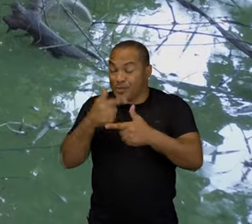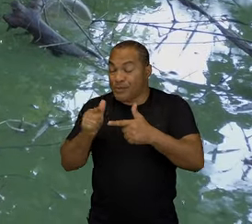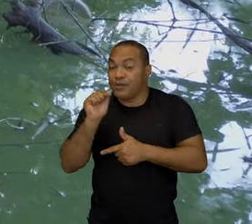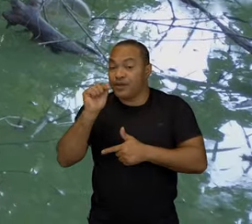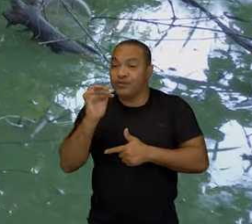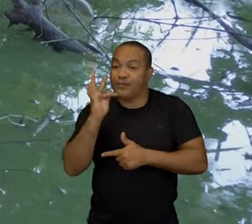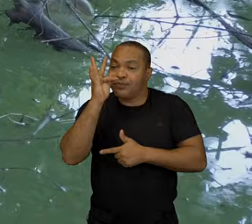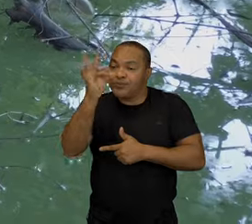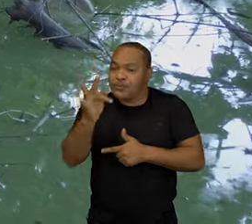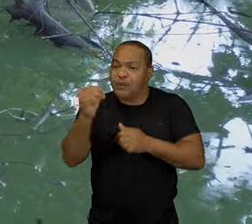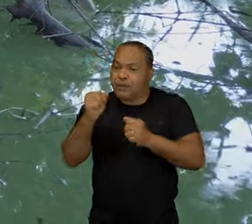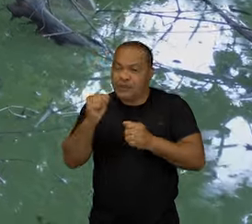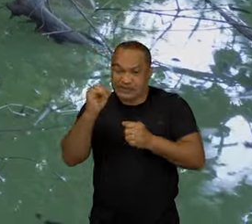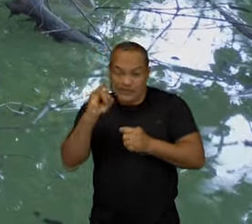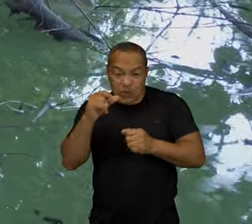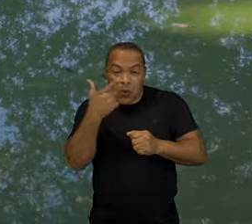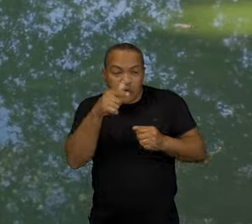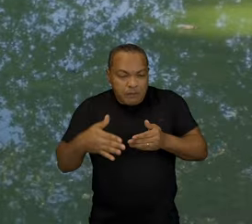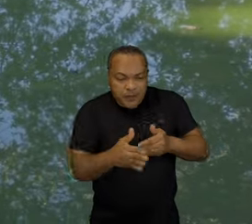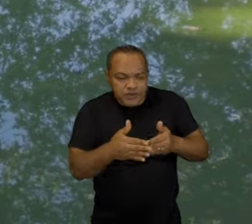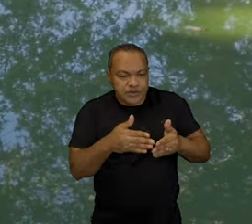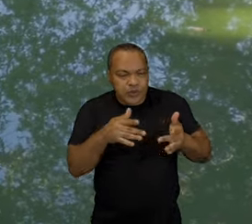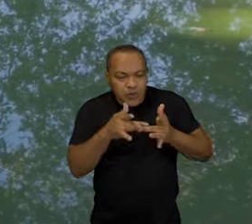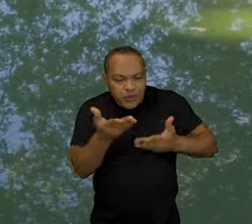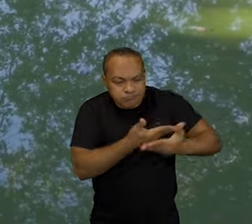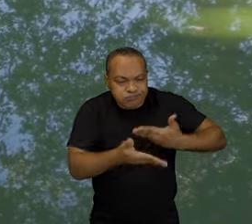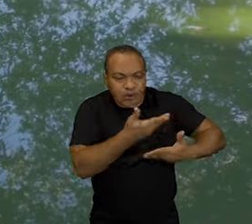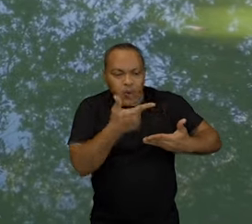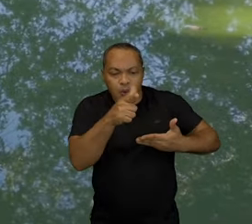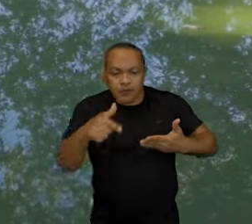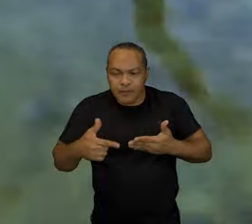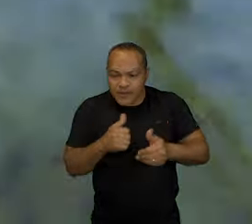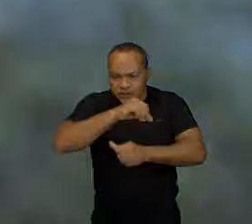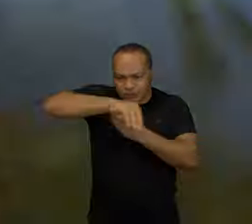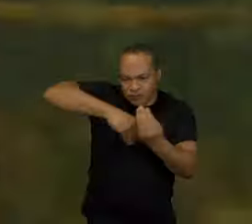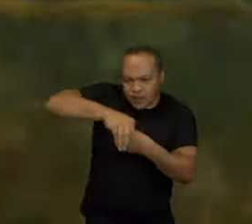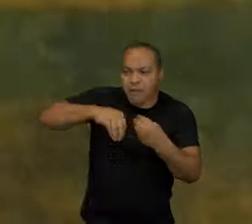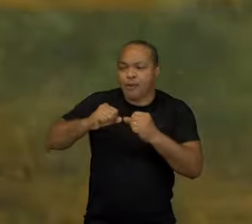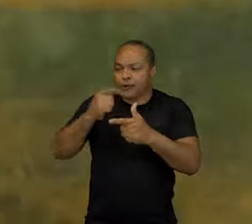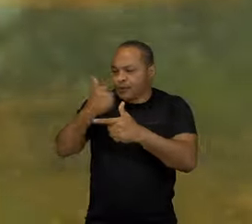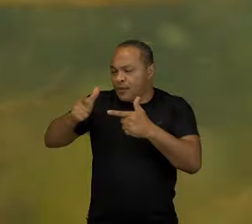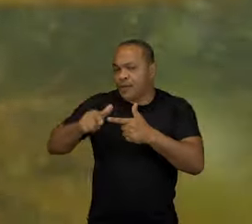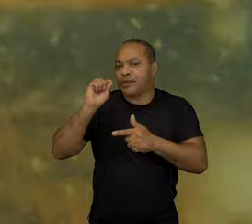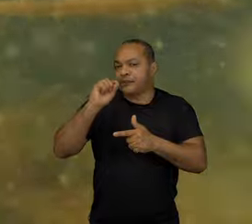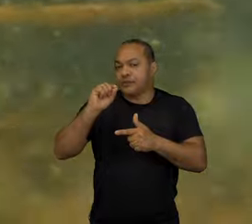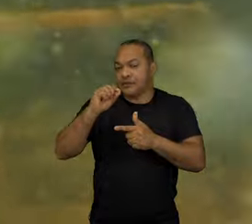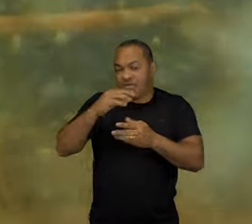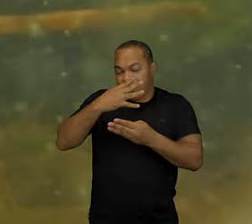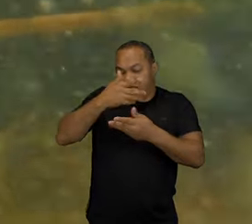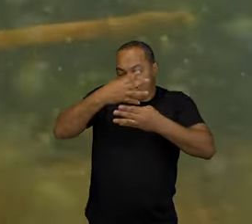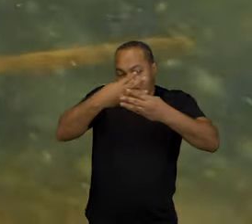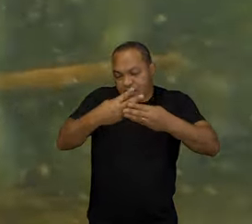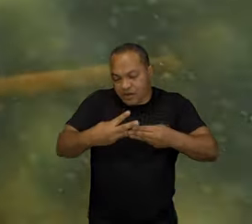consequência, as espécies não nativas interagem com as demais espécies e podem causar eventos em